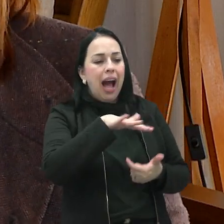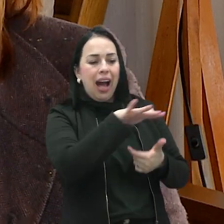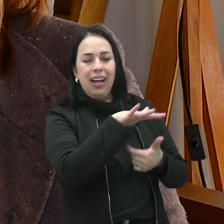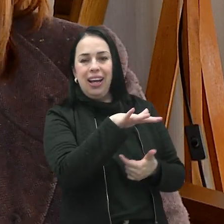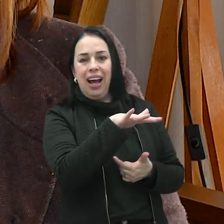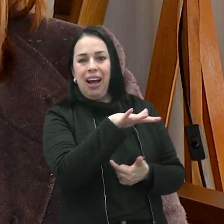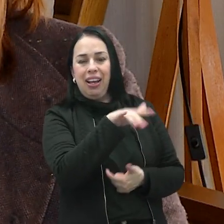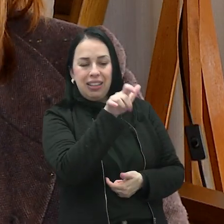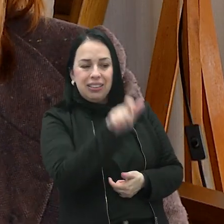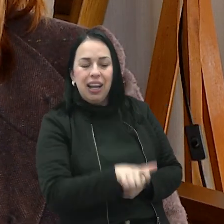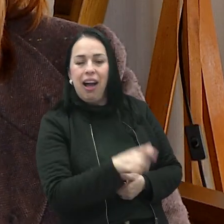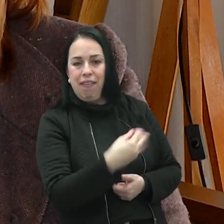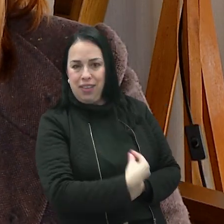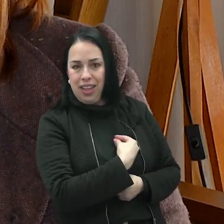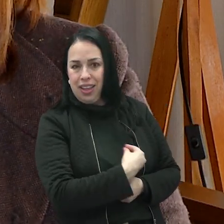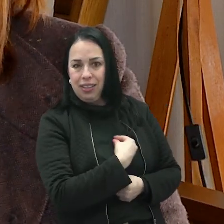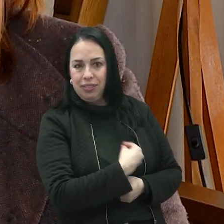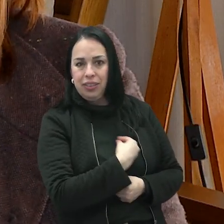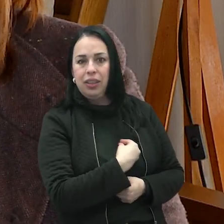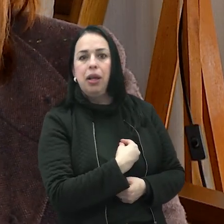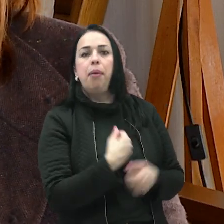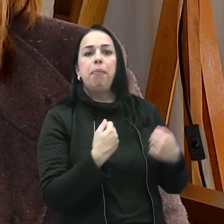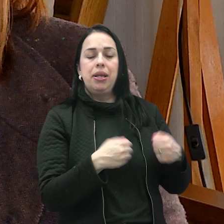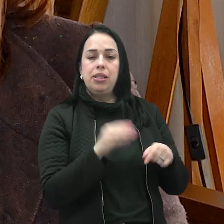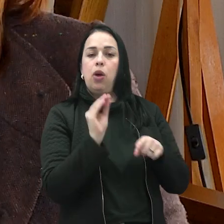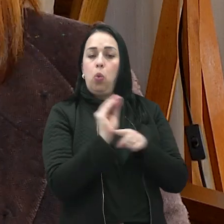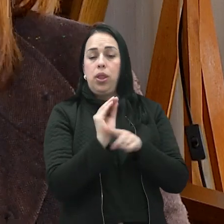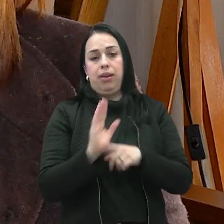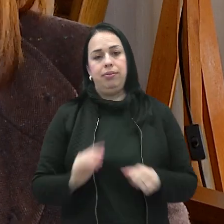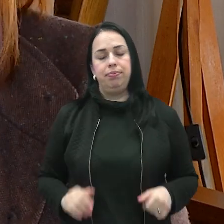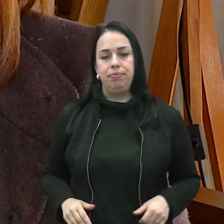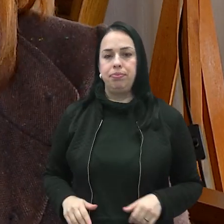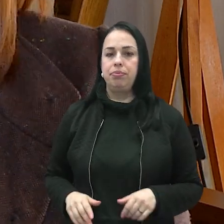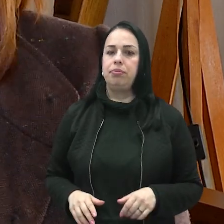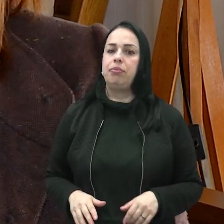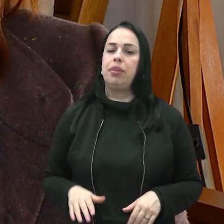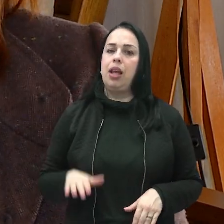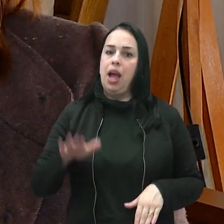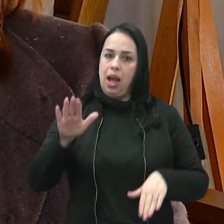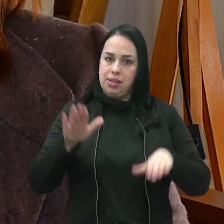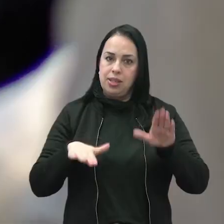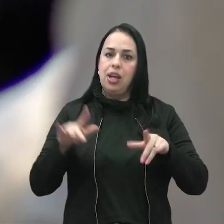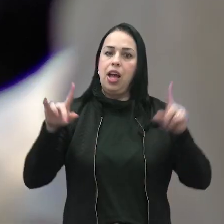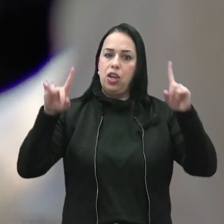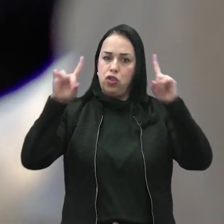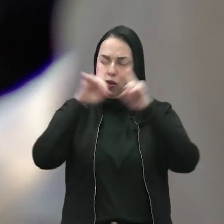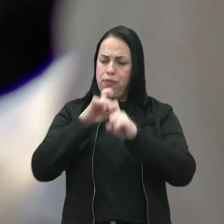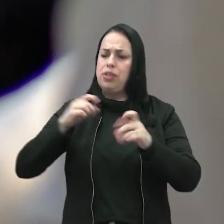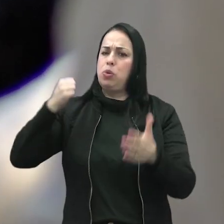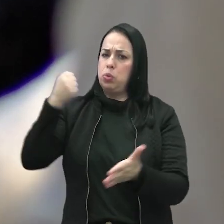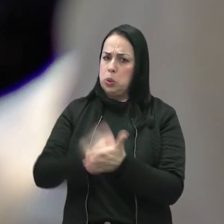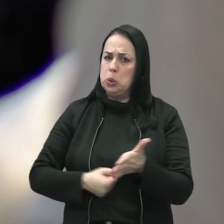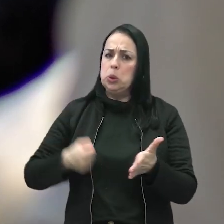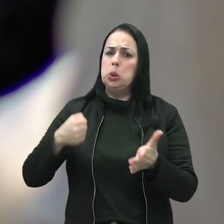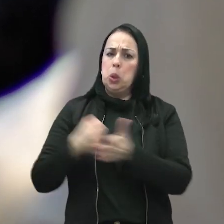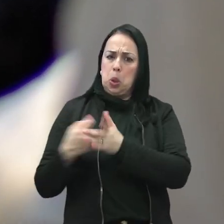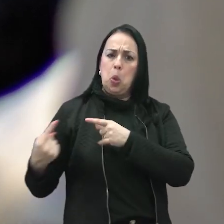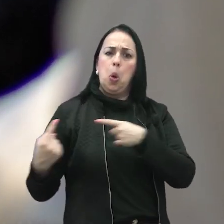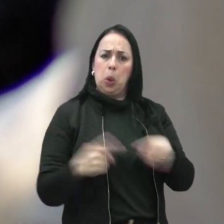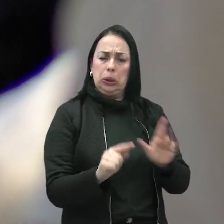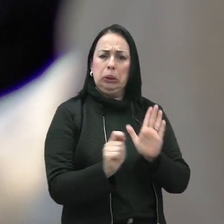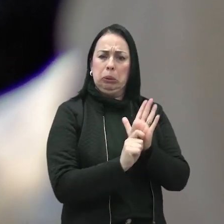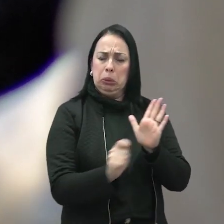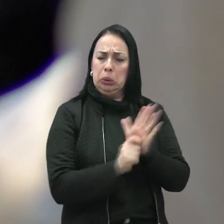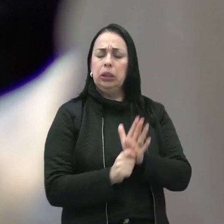Então, todos os âmbitos da área da vida da pessoa, como qualquer outra pessoa, ela precisa ser cuidada. Por mais dura e difícil que